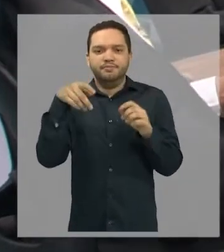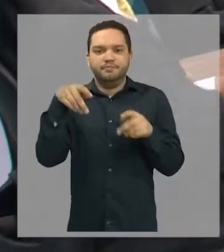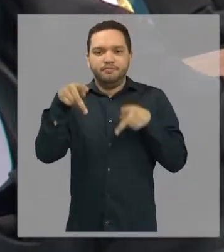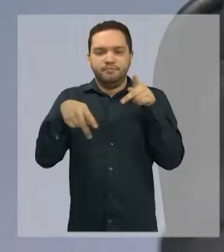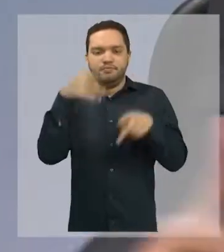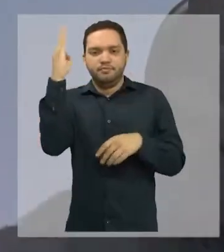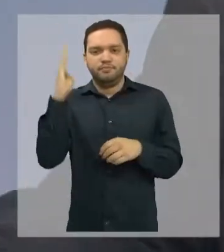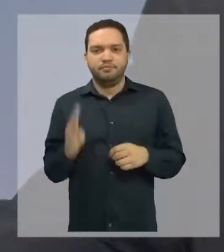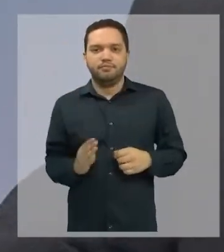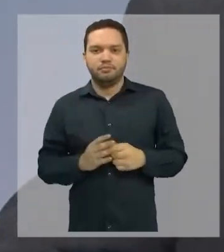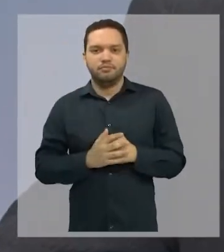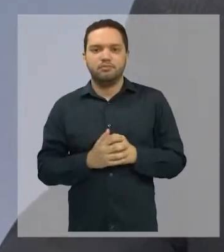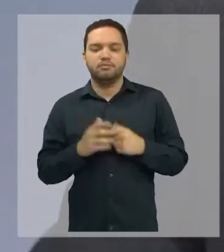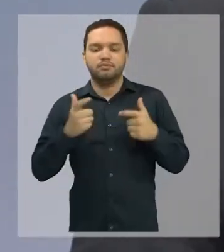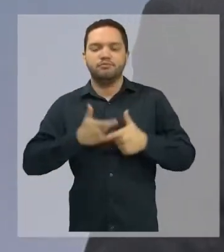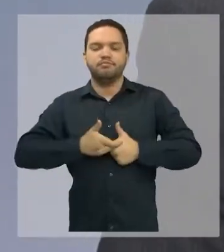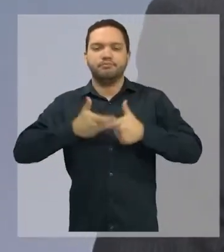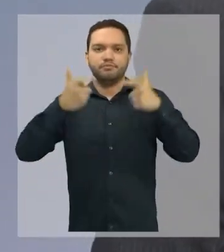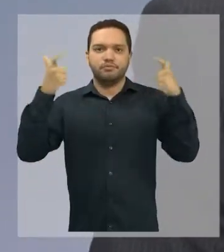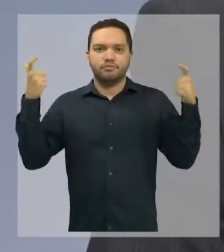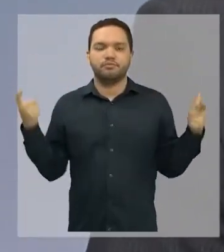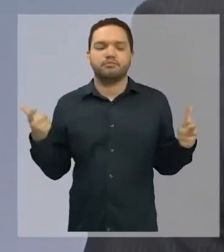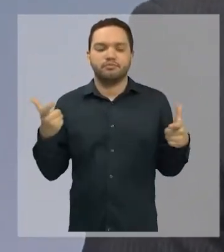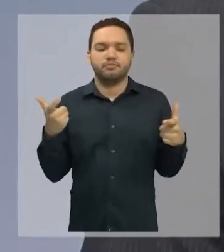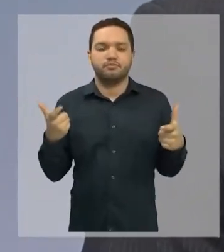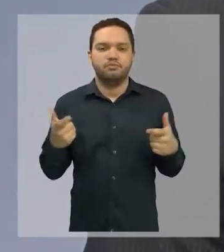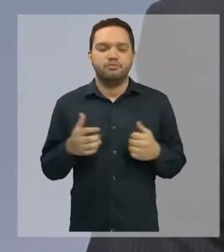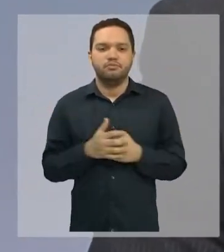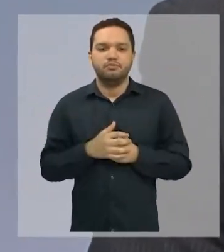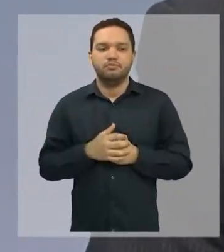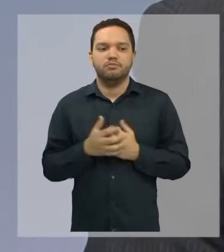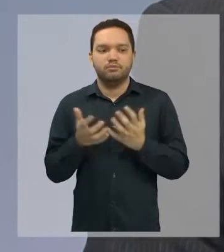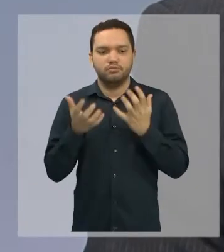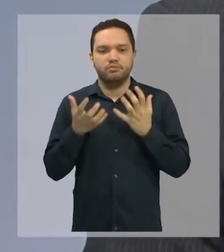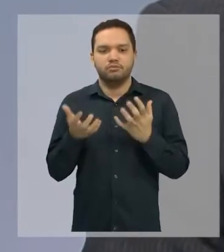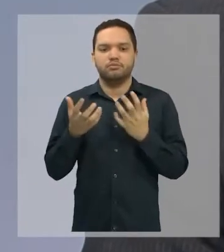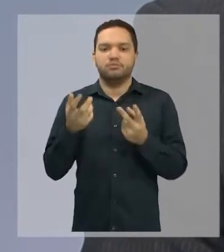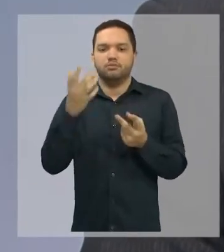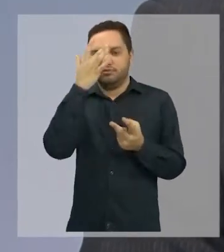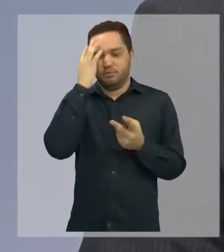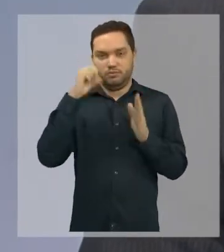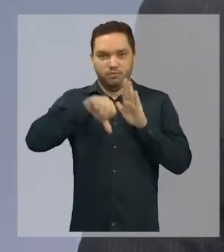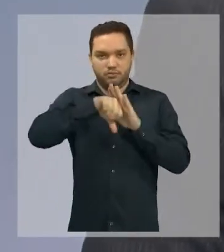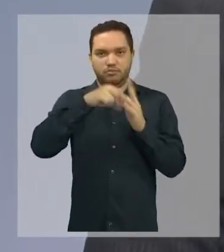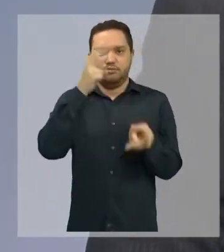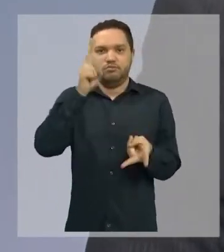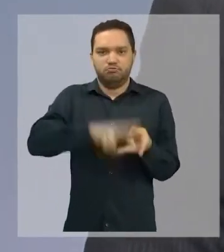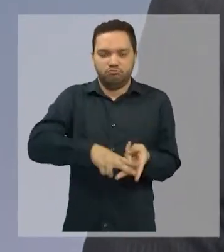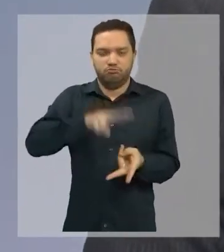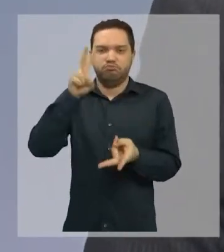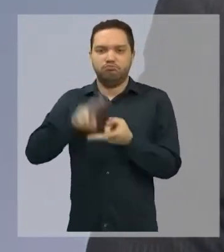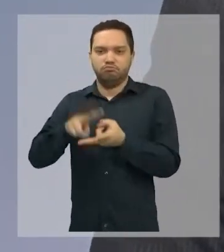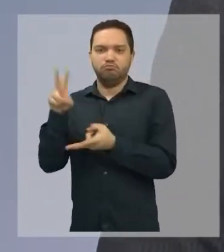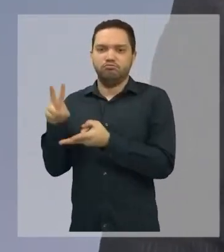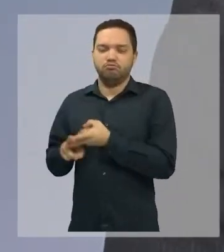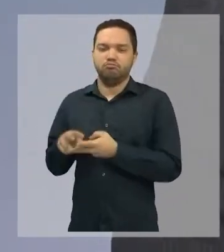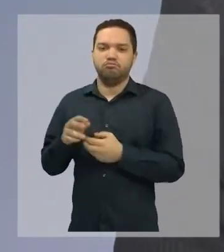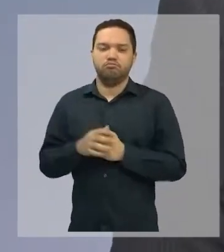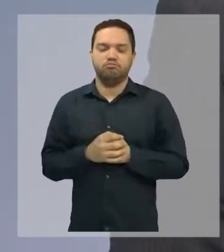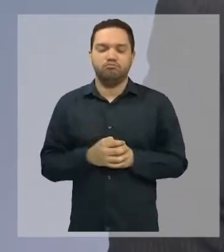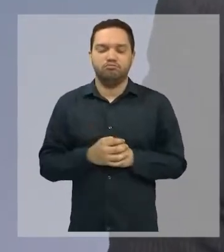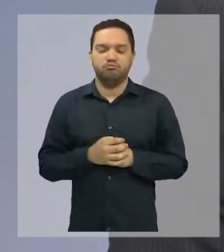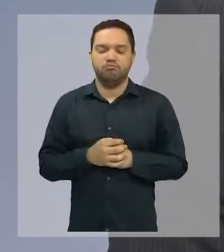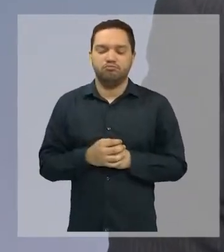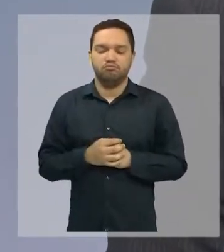brasileira, a esmagadora maioria, quer a punição dos criminosos. O Supremo está na linha de frente, sem falar